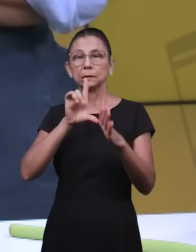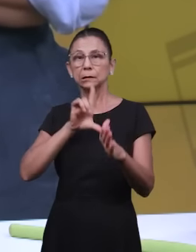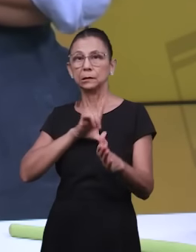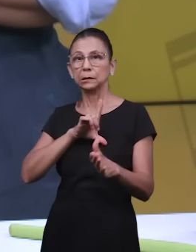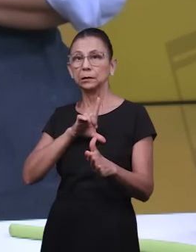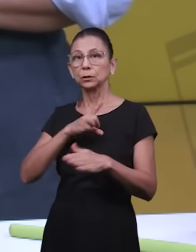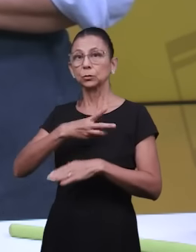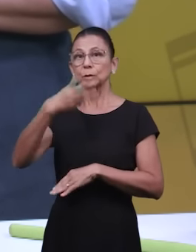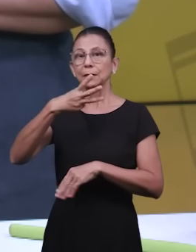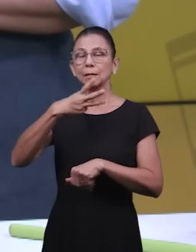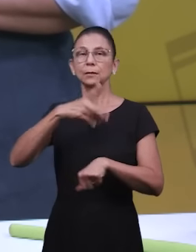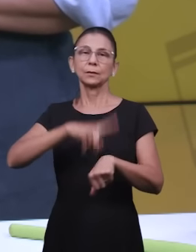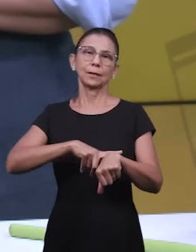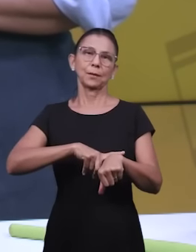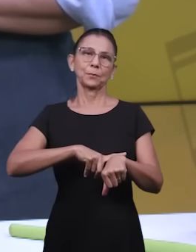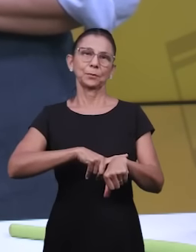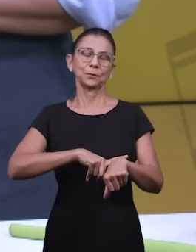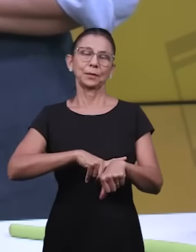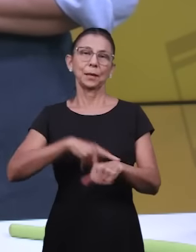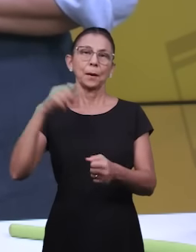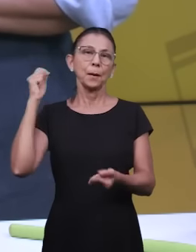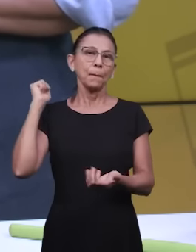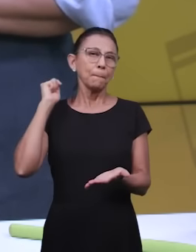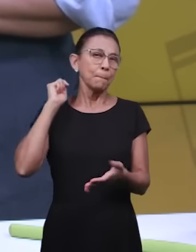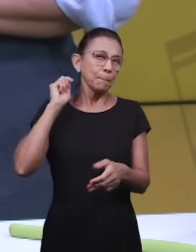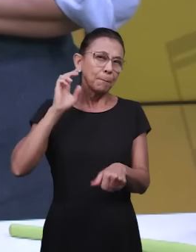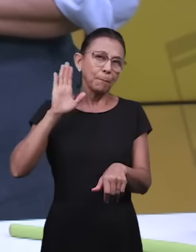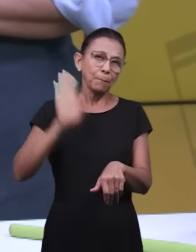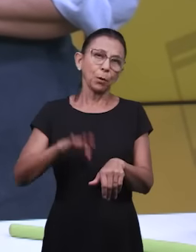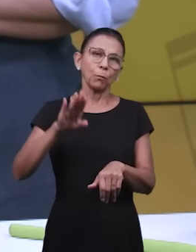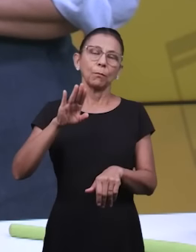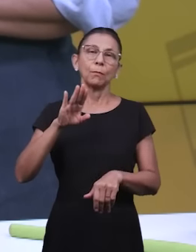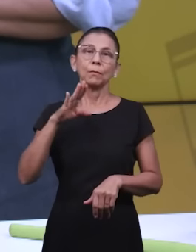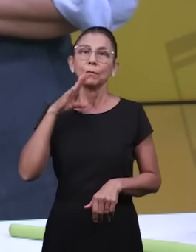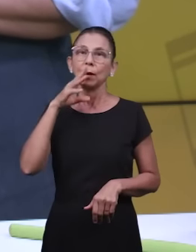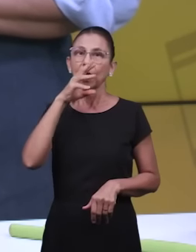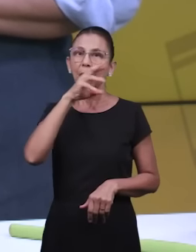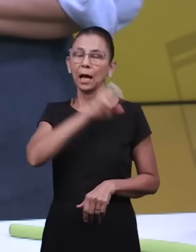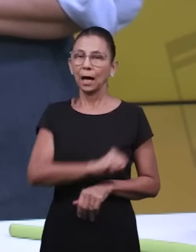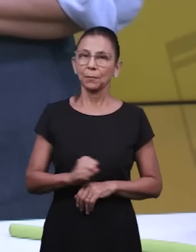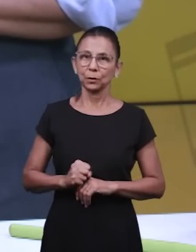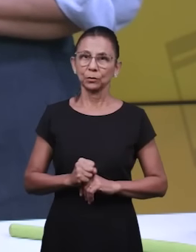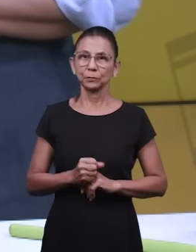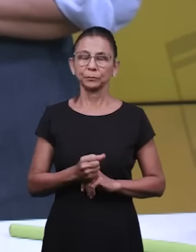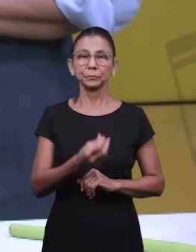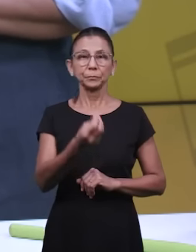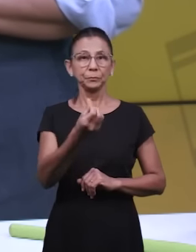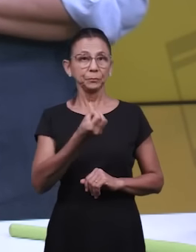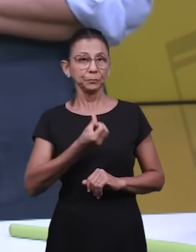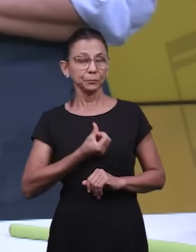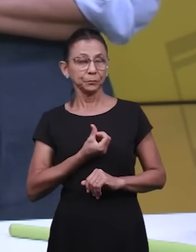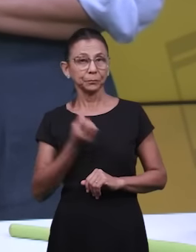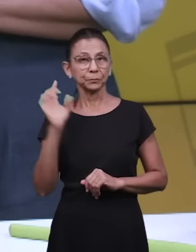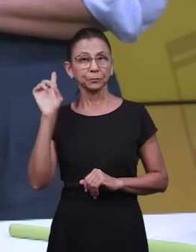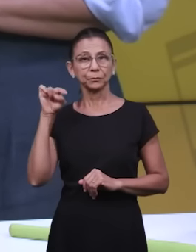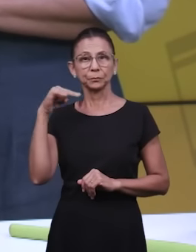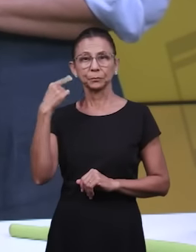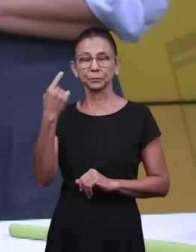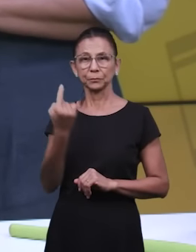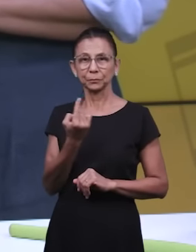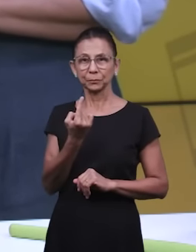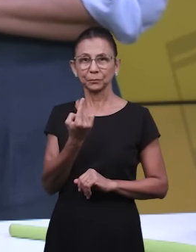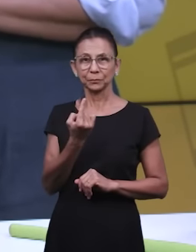gente chegar no terceiro tempo, tem a batida bem rapidinho da semicolcheia. Depois a semínima